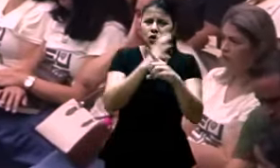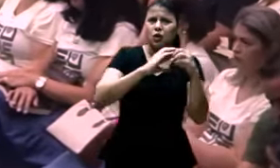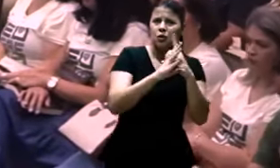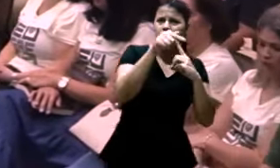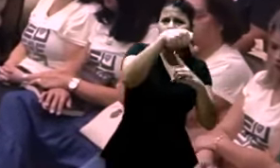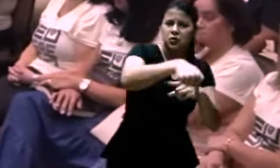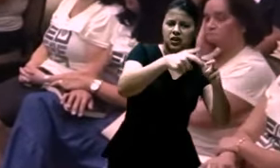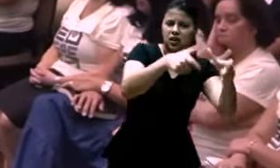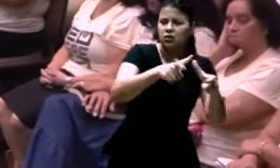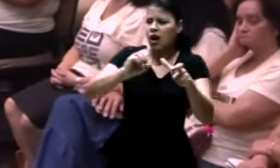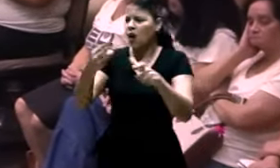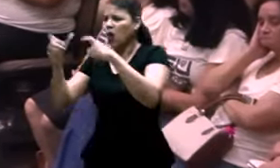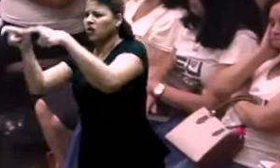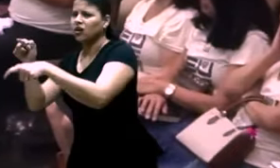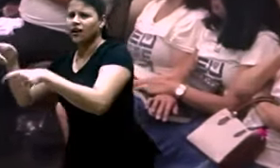Mulher,